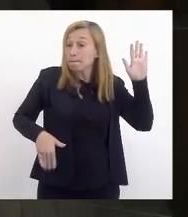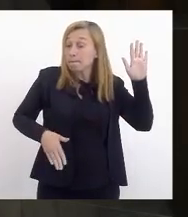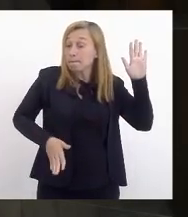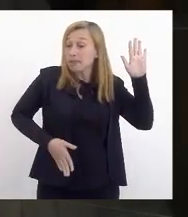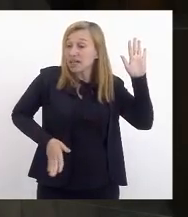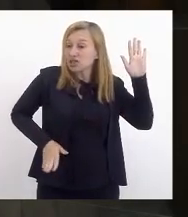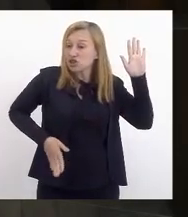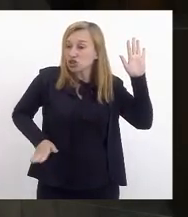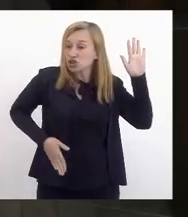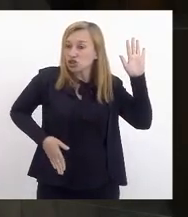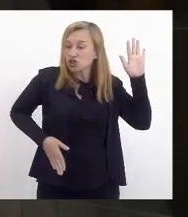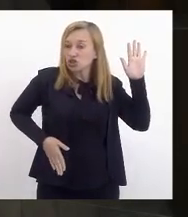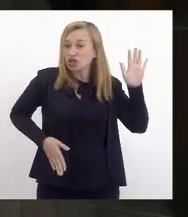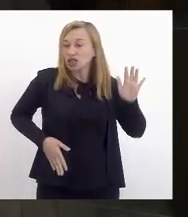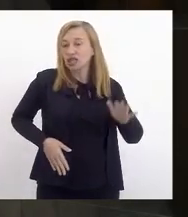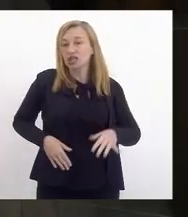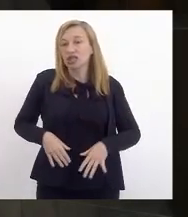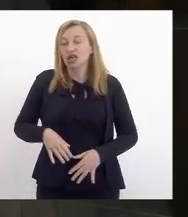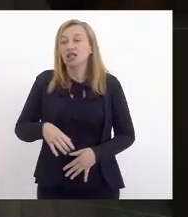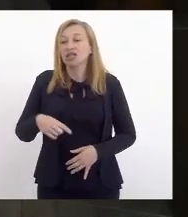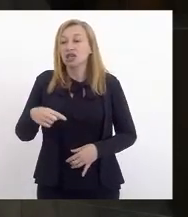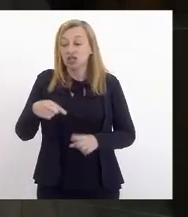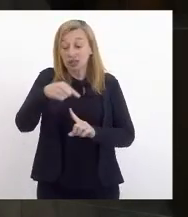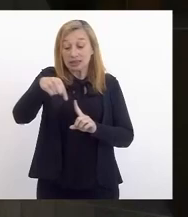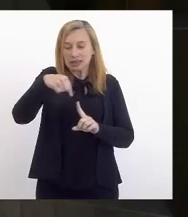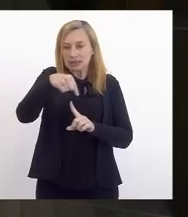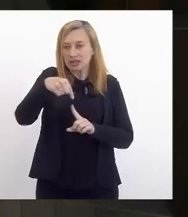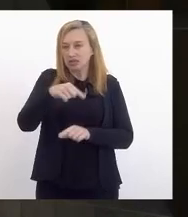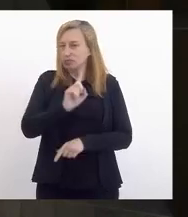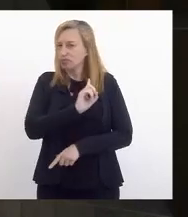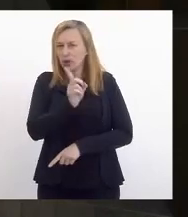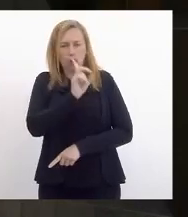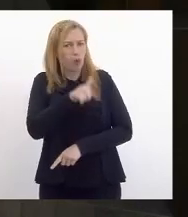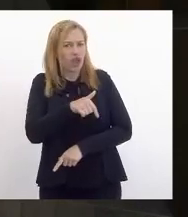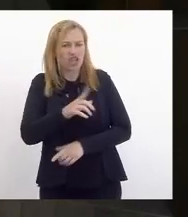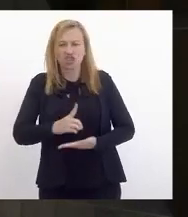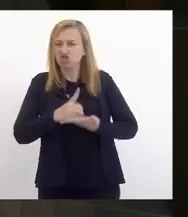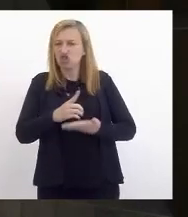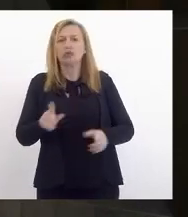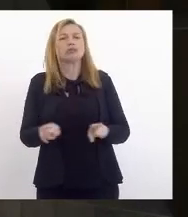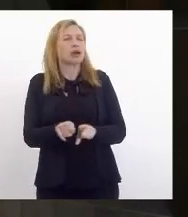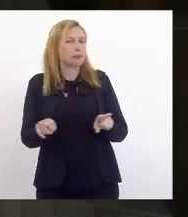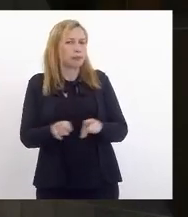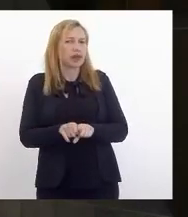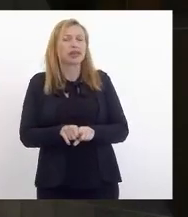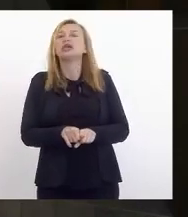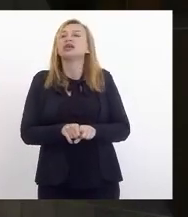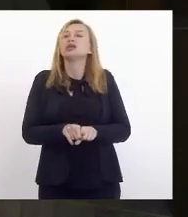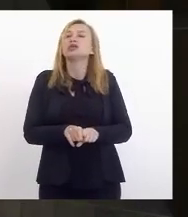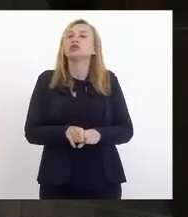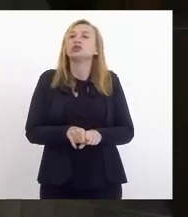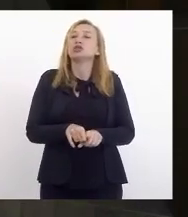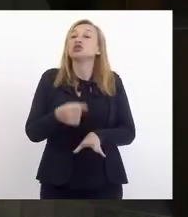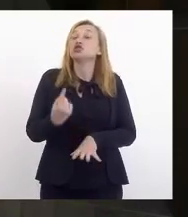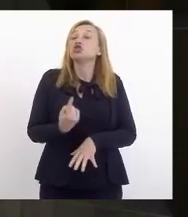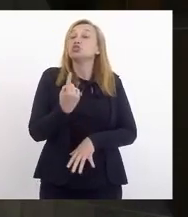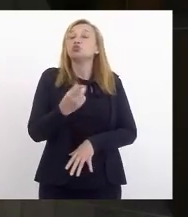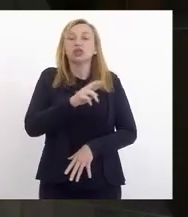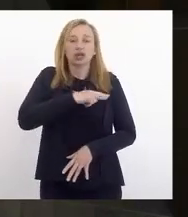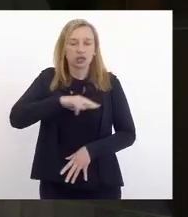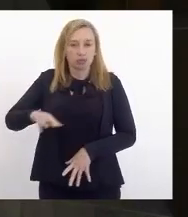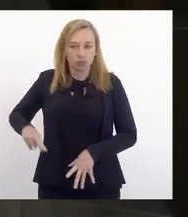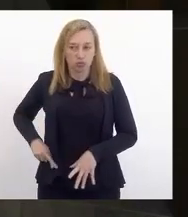vire mocinho. Isto não é digno também de uma